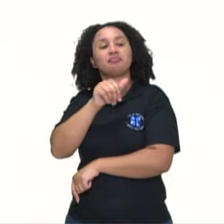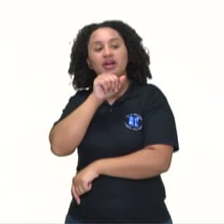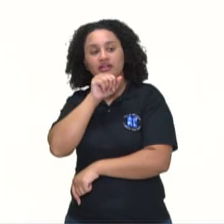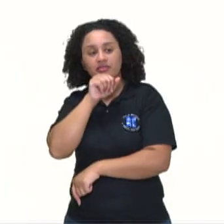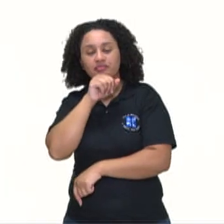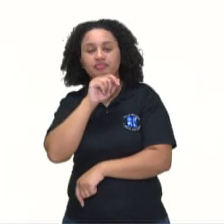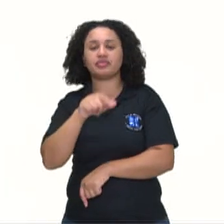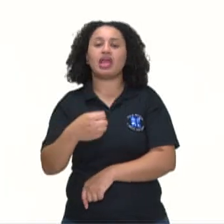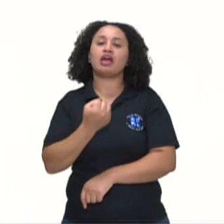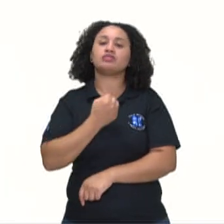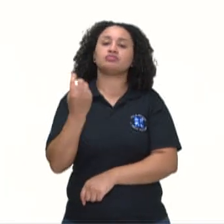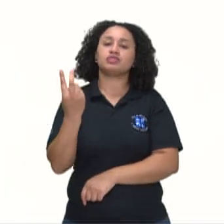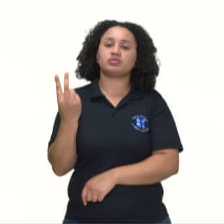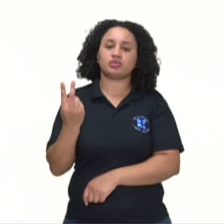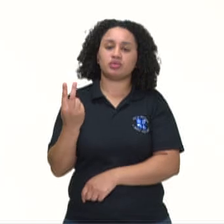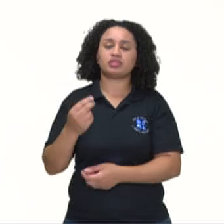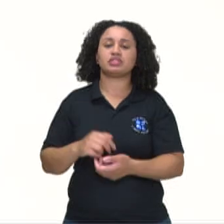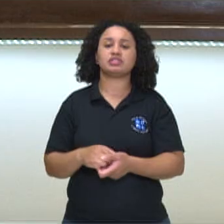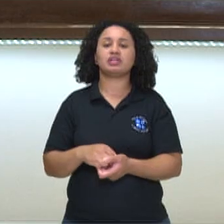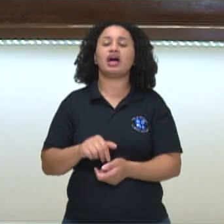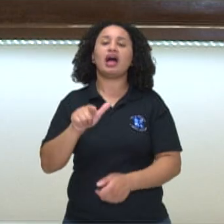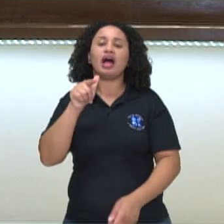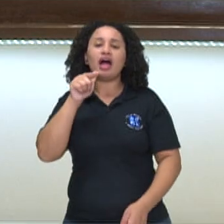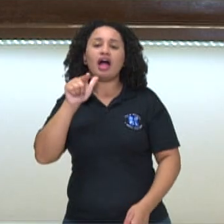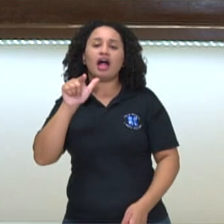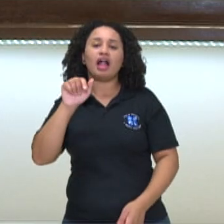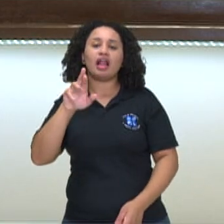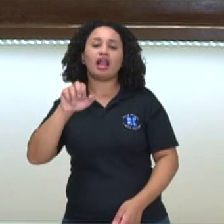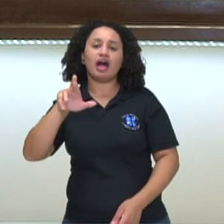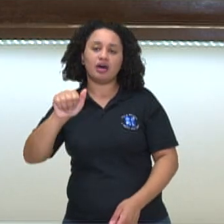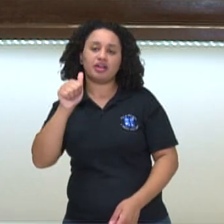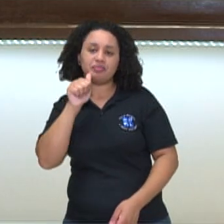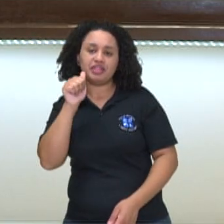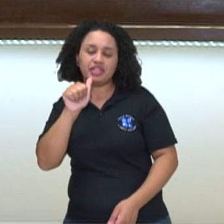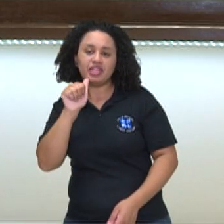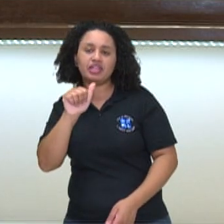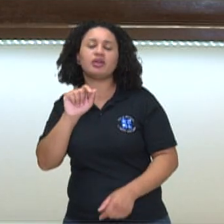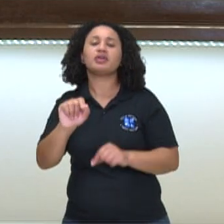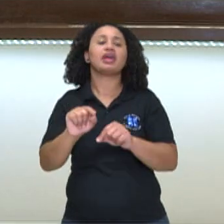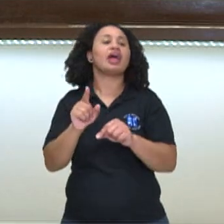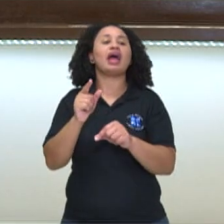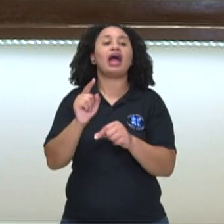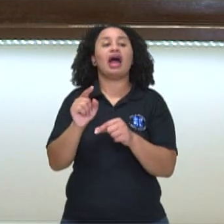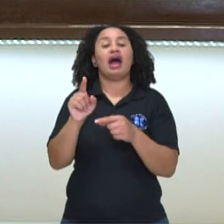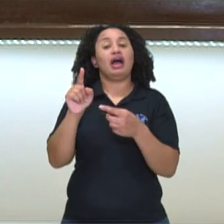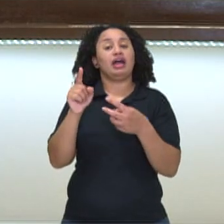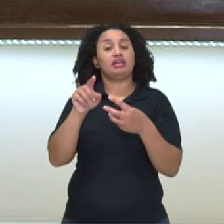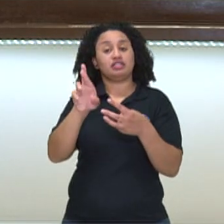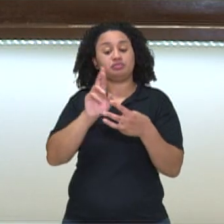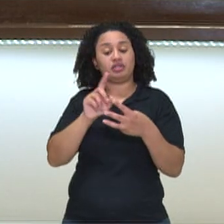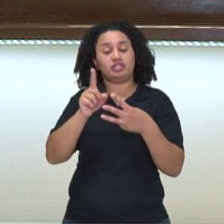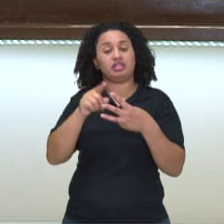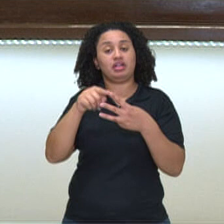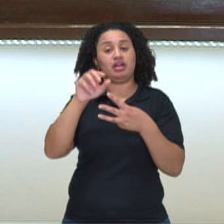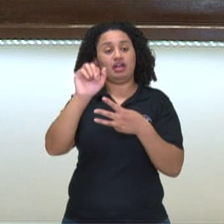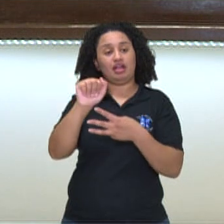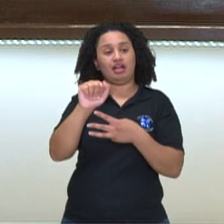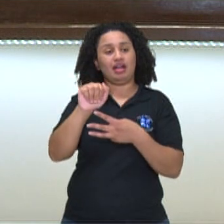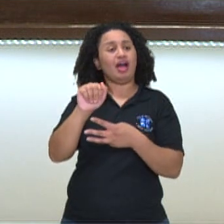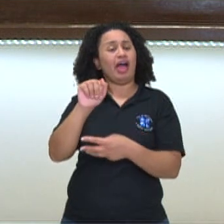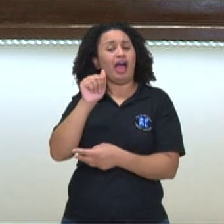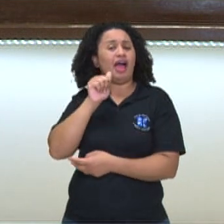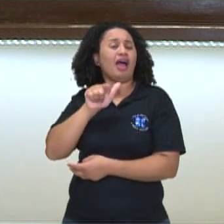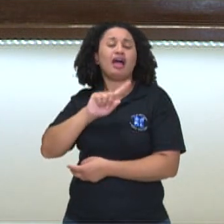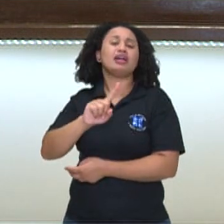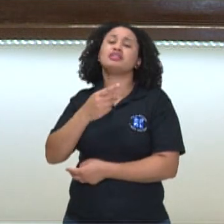doesn't learn English well. Laura não estuda ou não aprende inglês muito bem. E aí, na resposta do Sr. Clover, ele